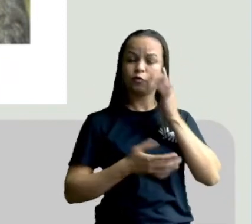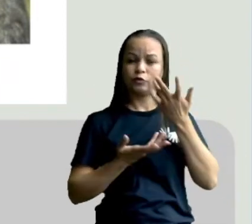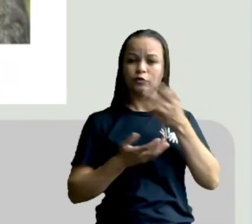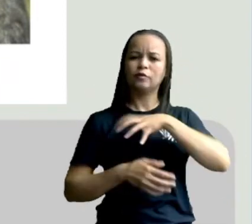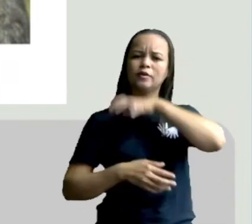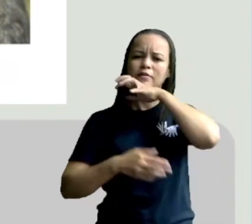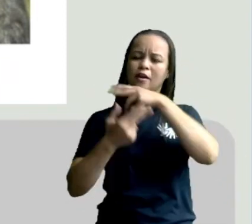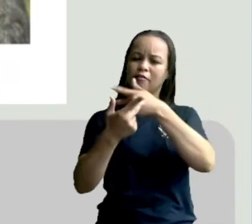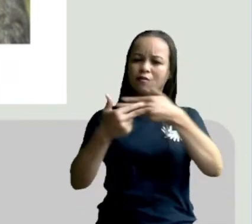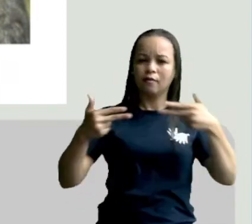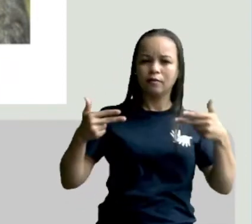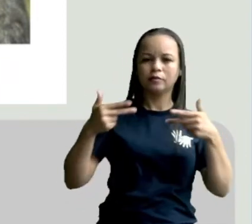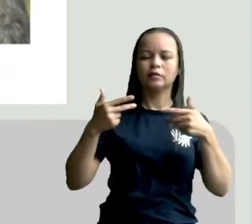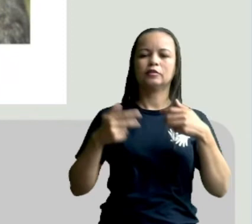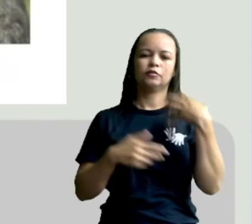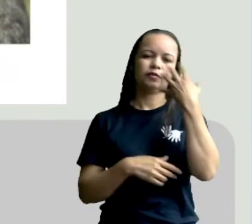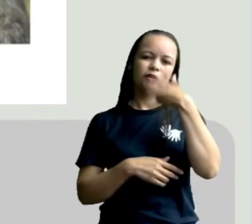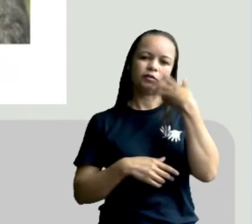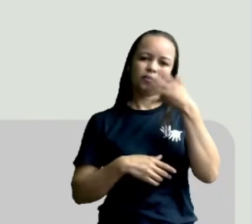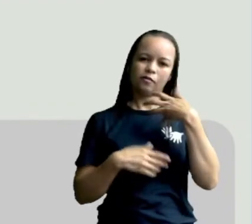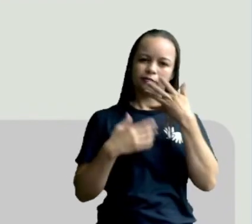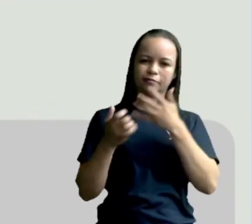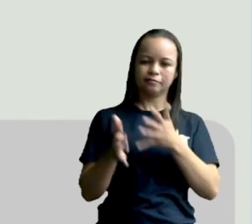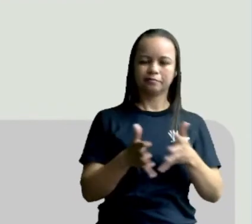a nota da canção.